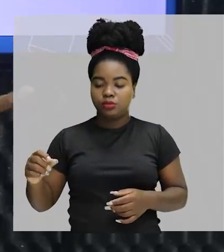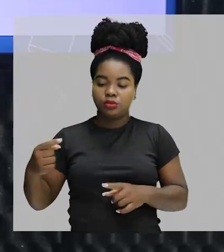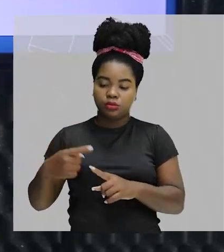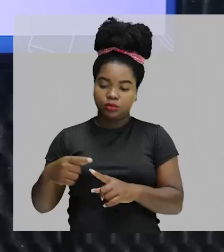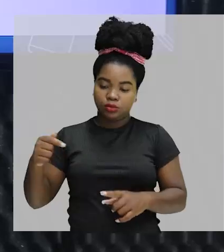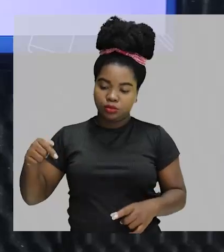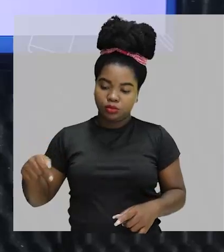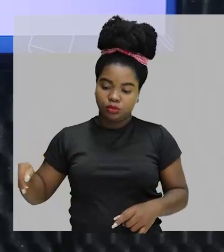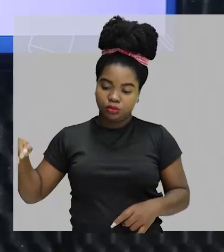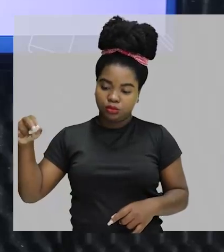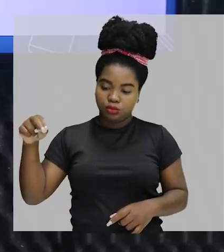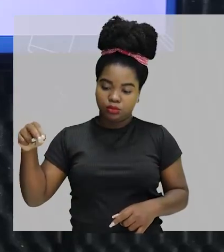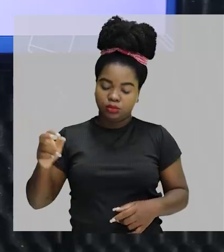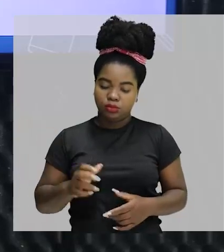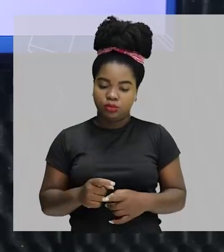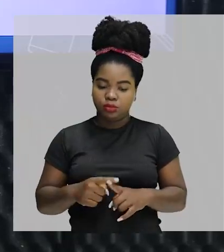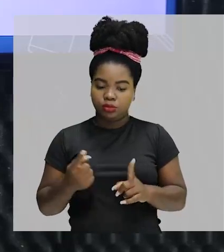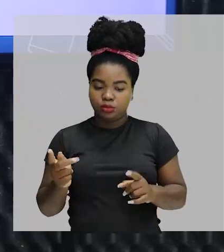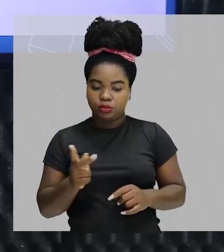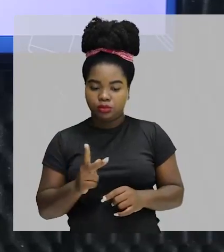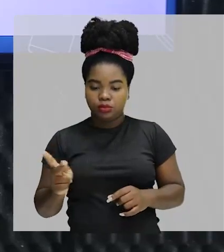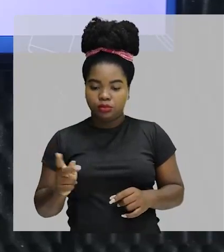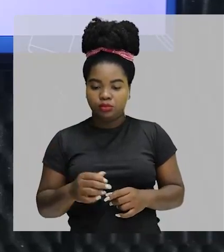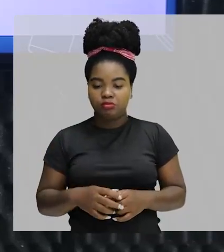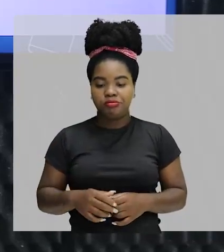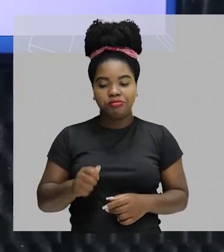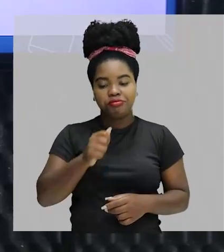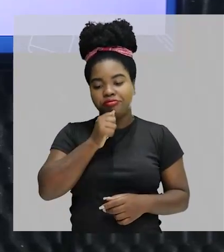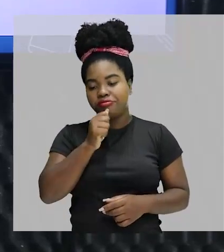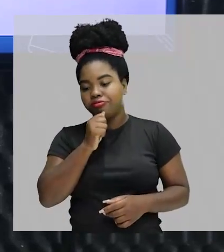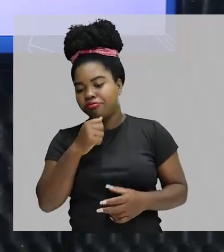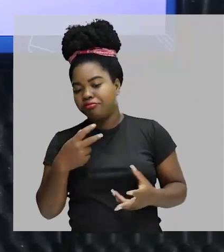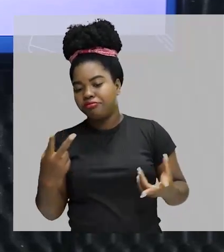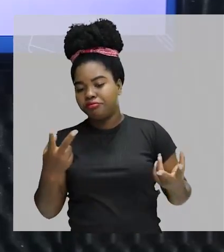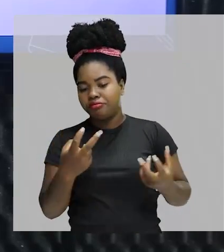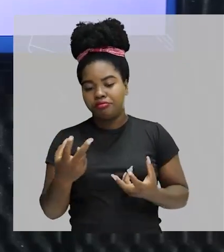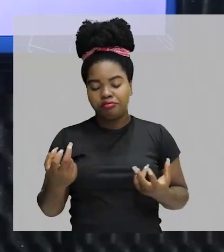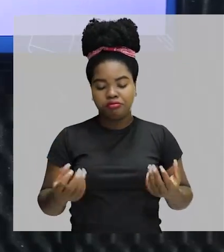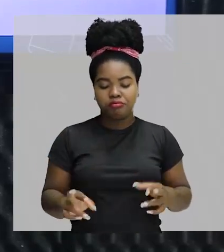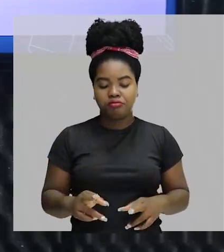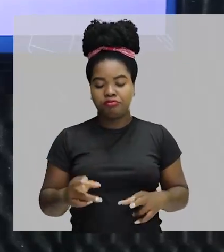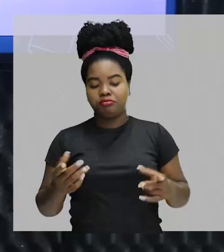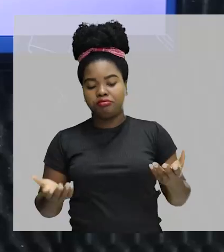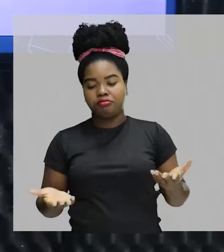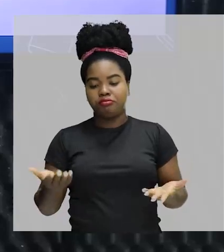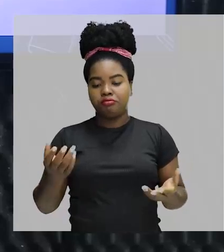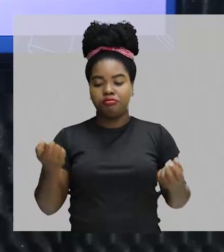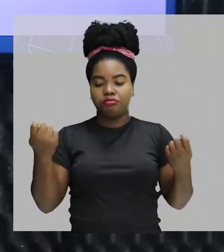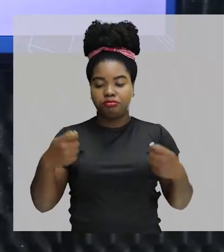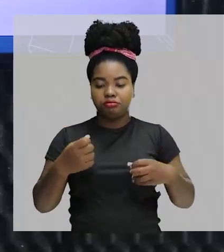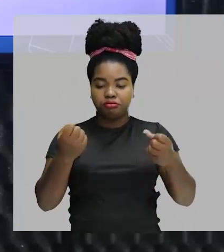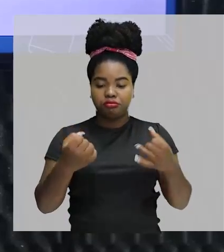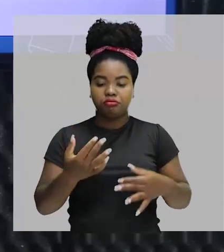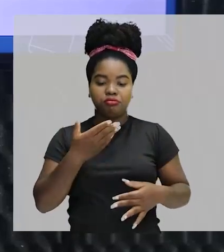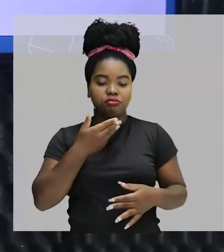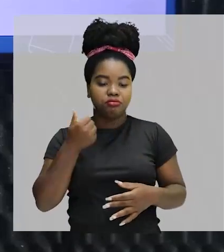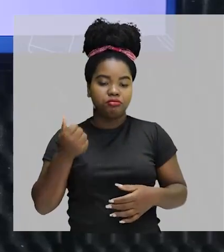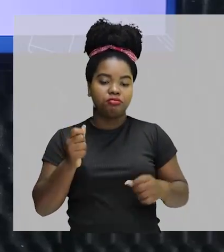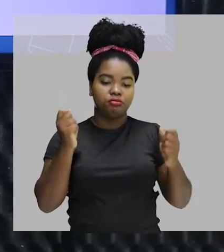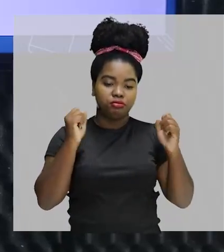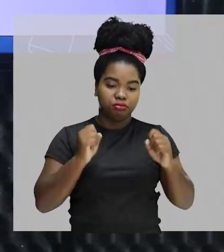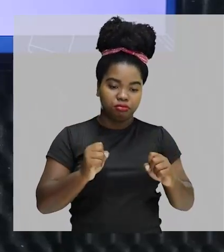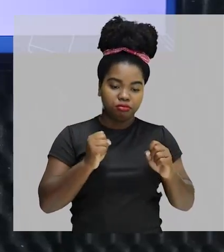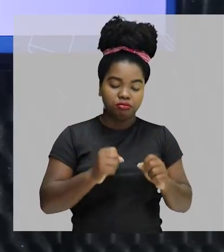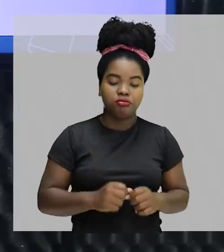elevado a n. Renata, mas olha, eu ainda não vi assim muita diferença. Tu pode explicar melhor? Posso